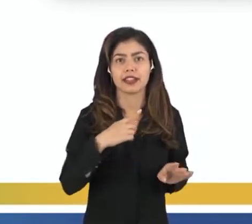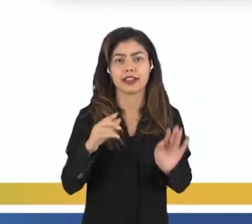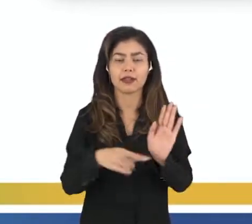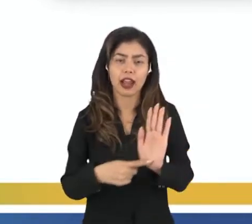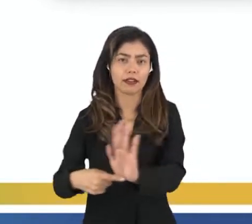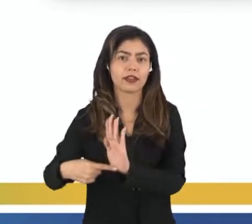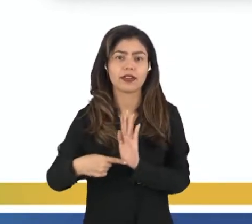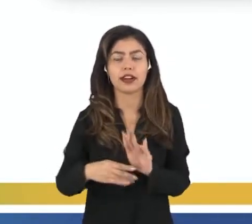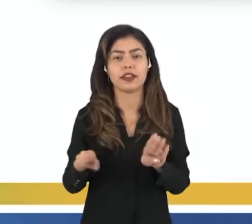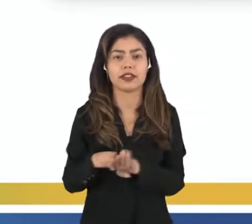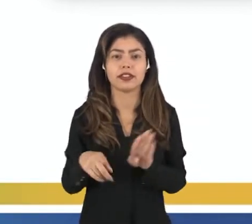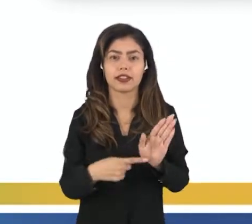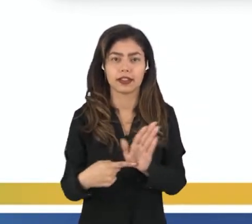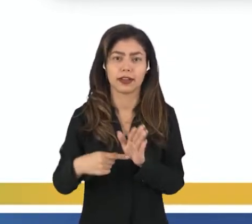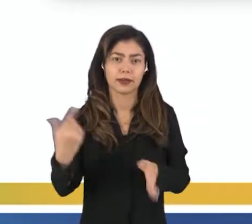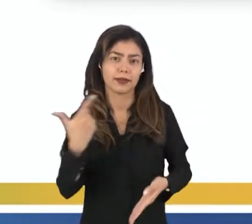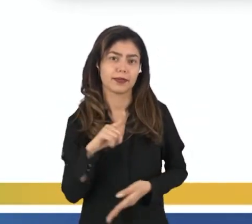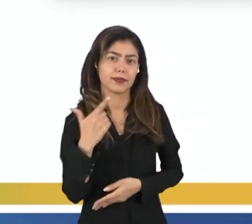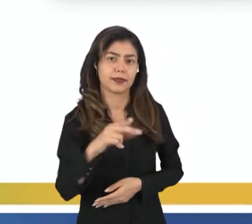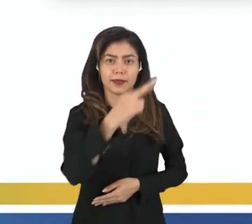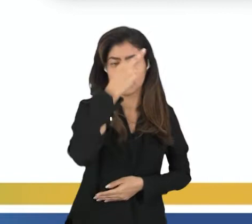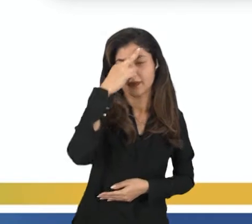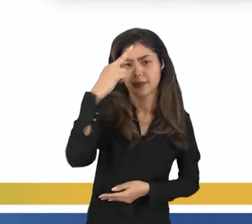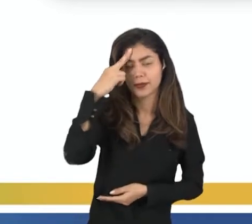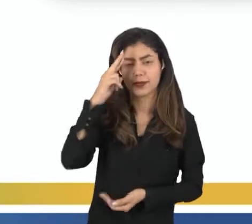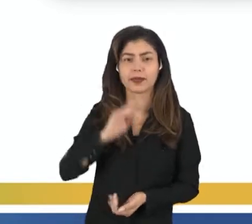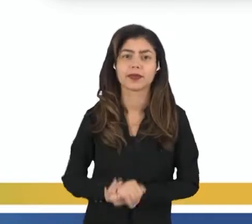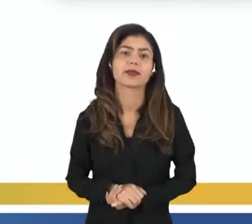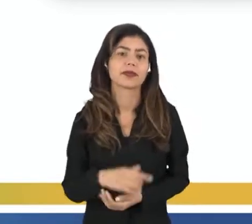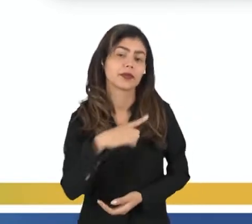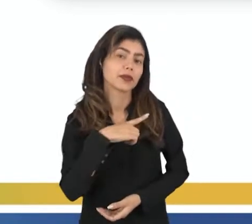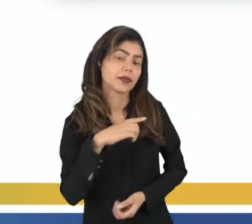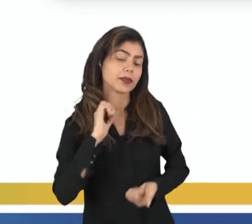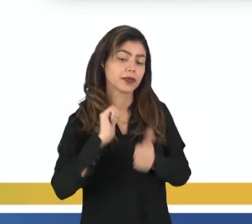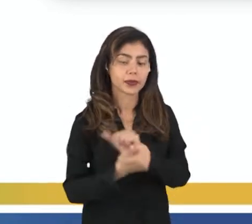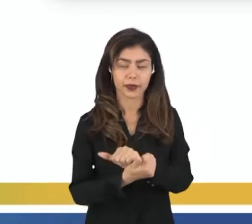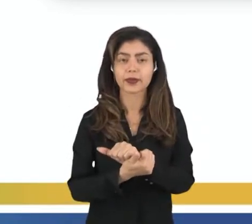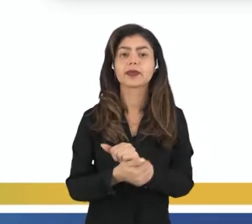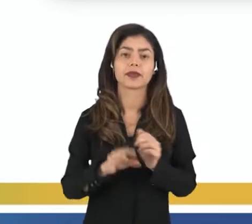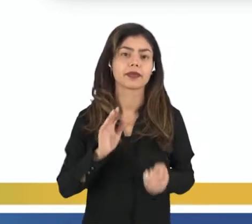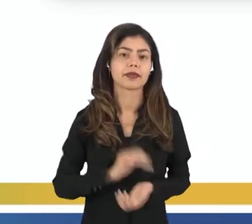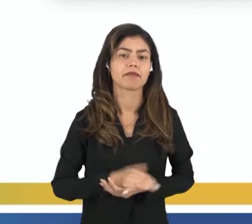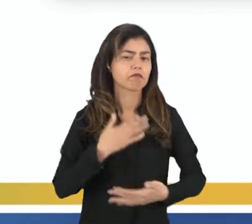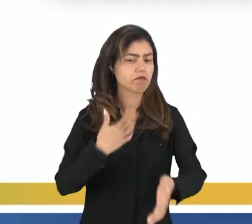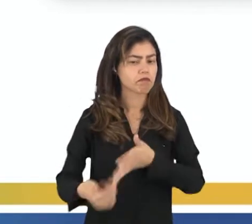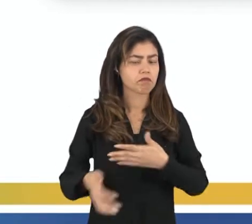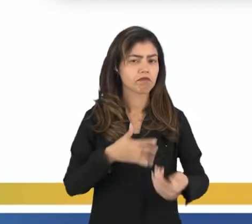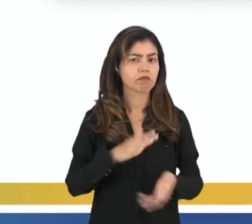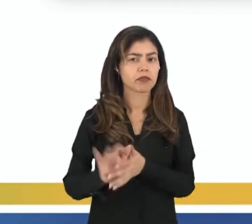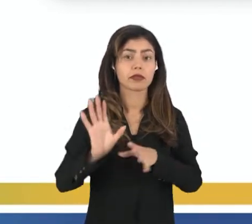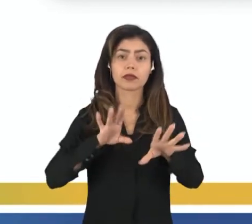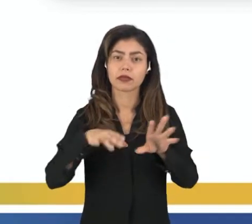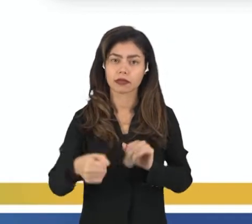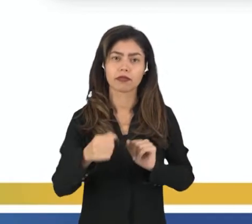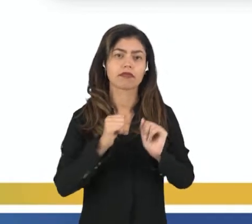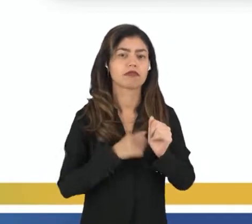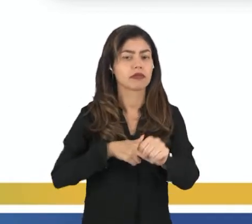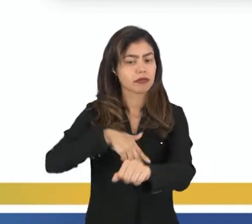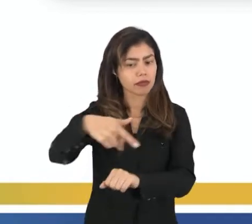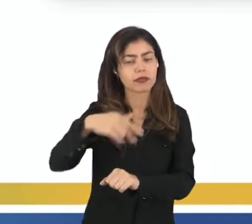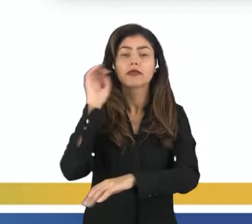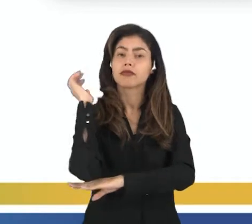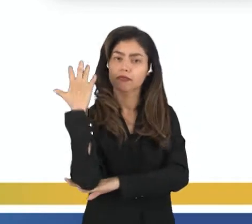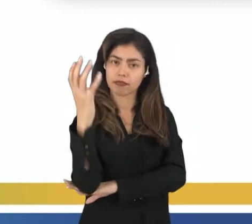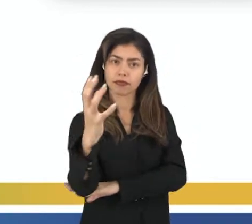dizer que não existe uma história única sobre o esporte. Na verdade, qualquer forma de atravessar uma